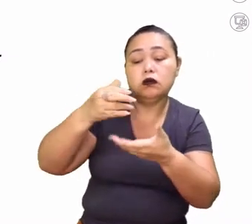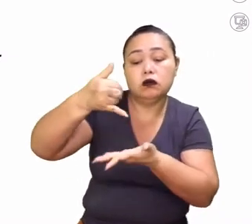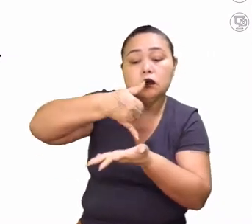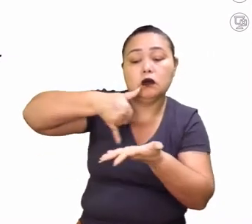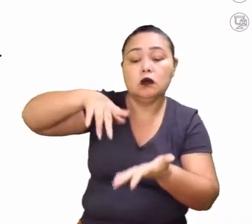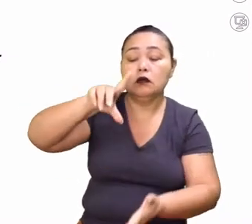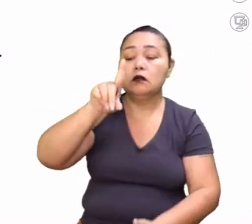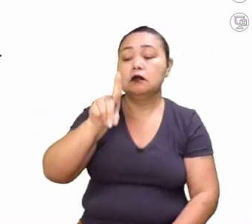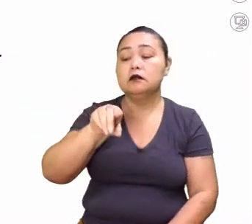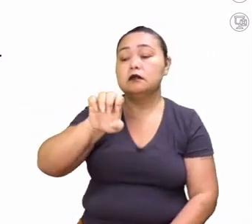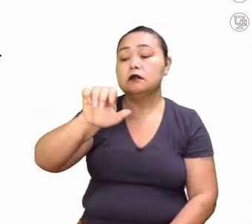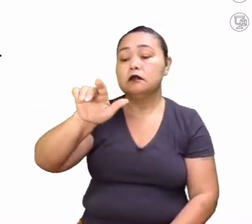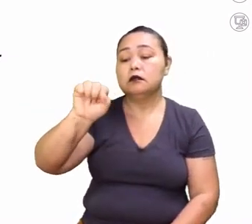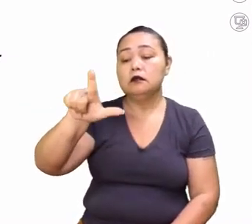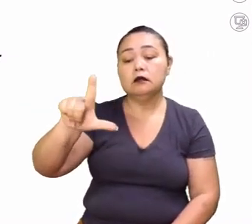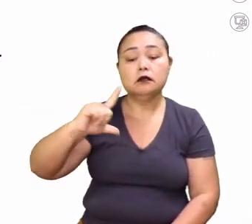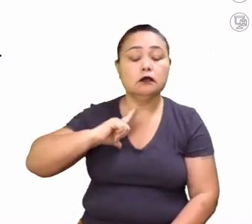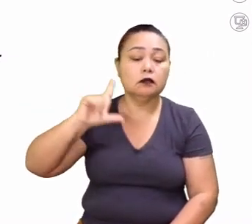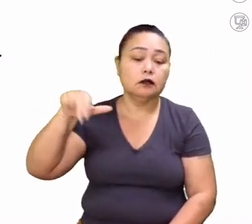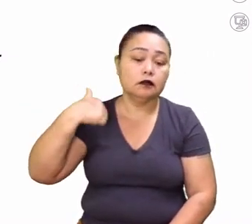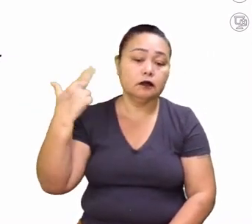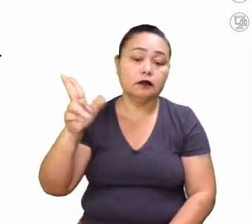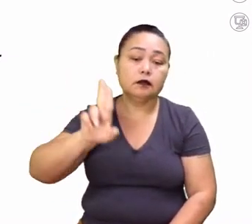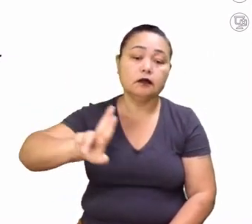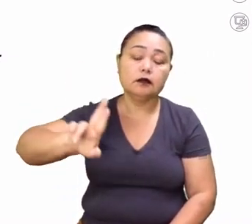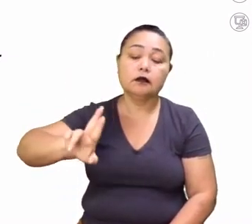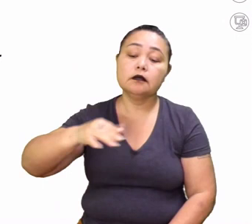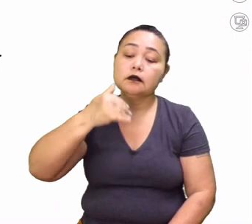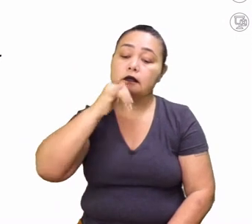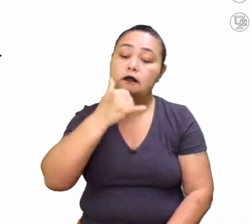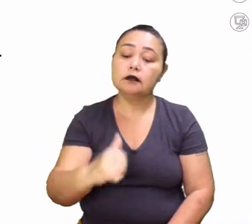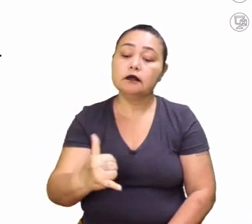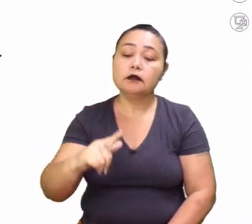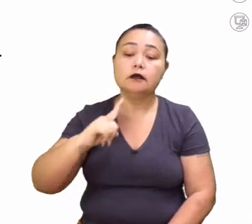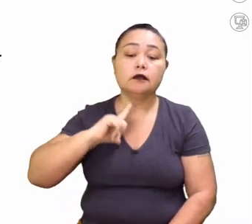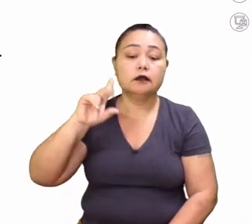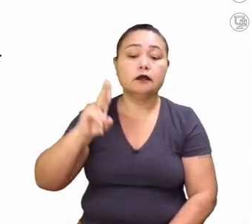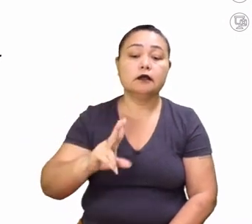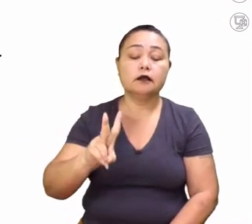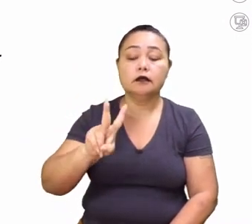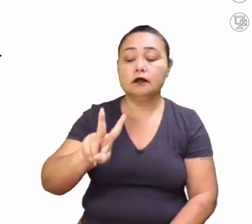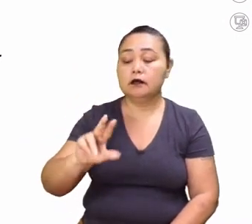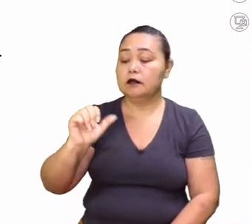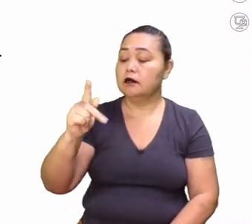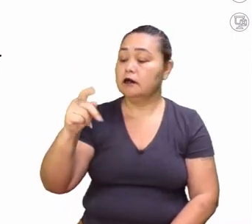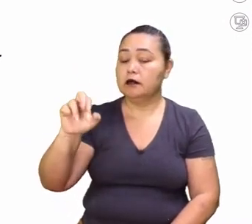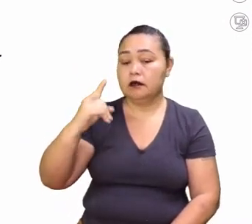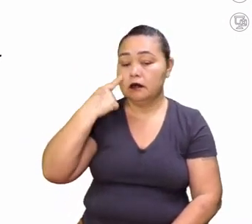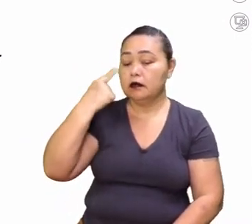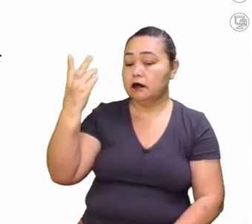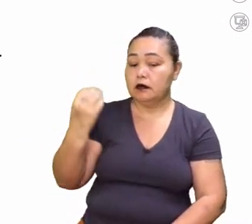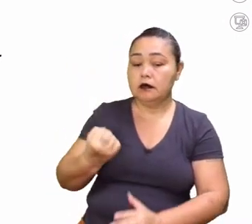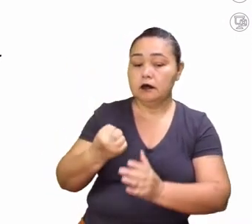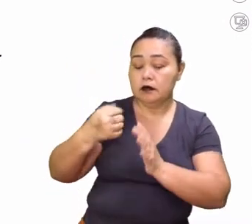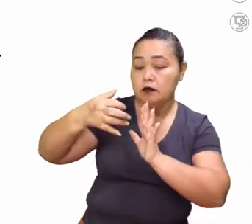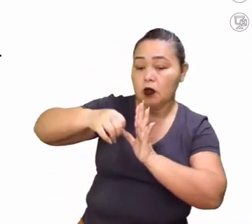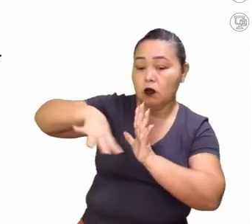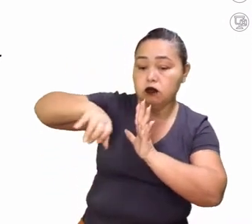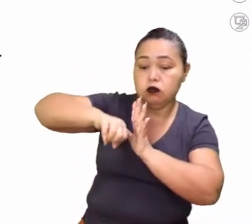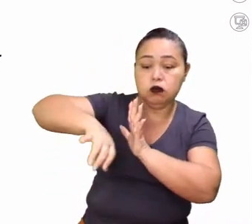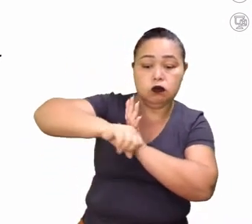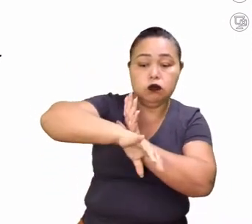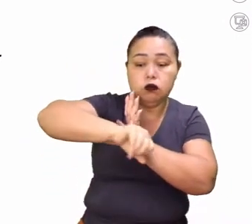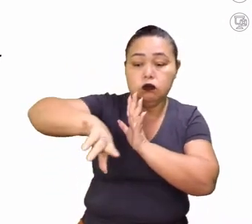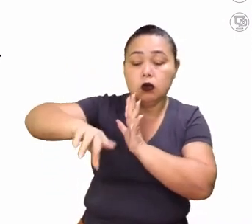diesel a utilização da energia do vapor vapor que no caso tá saindo aqui né tá saindo por